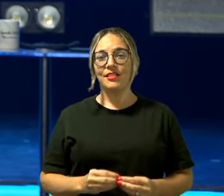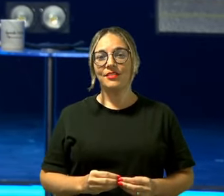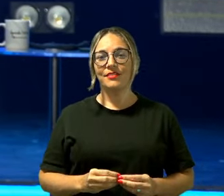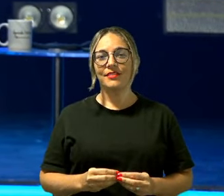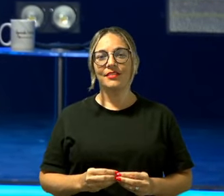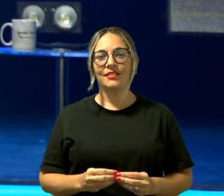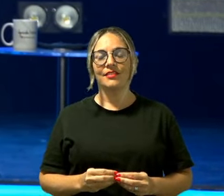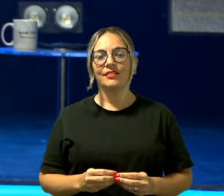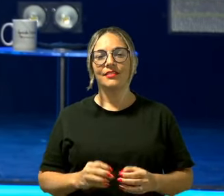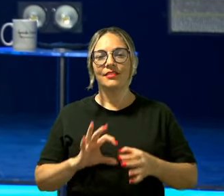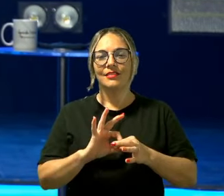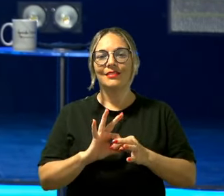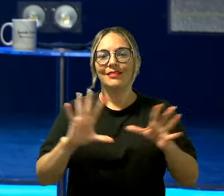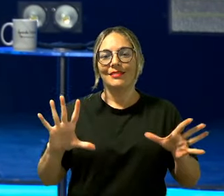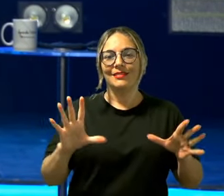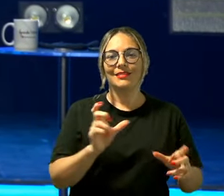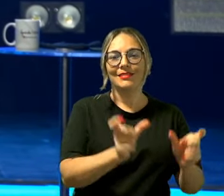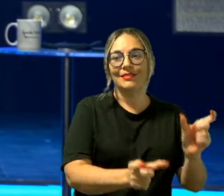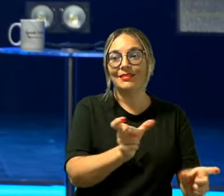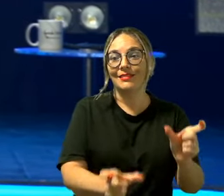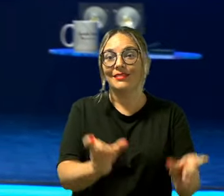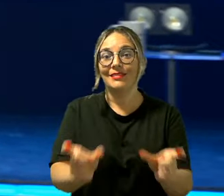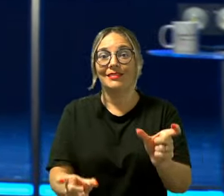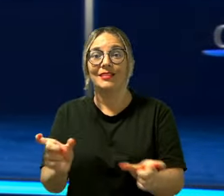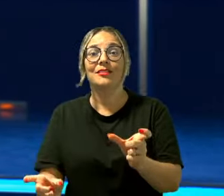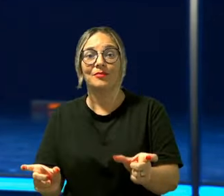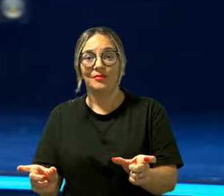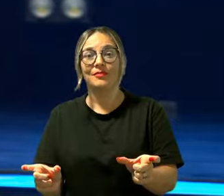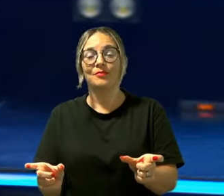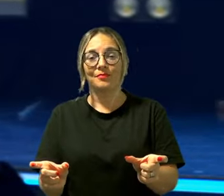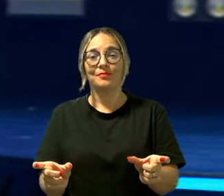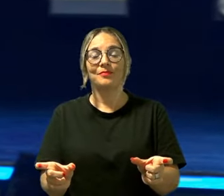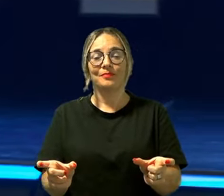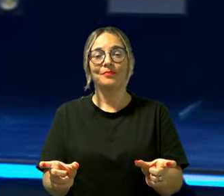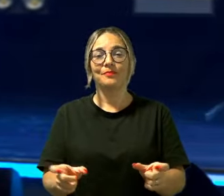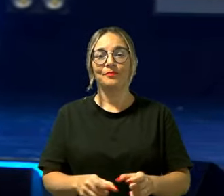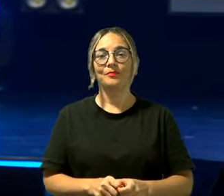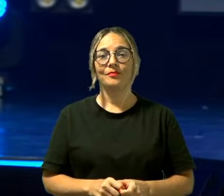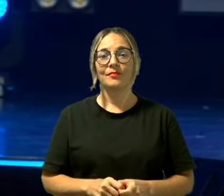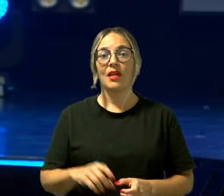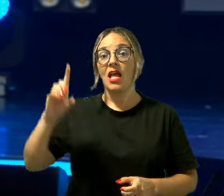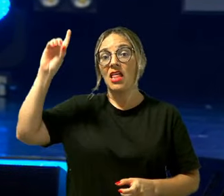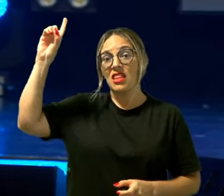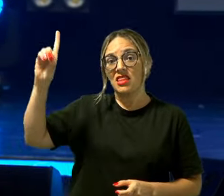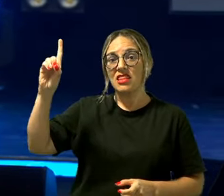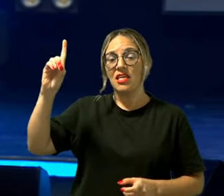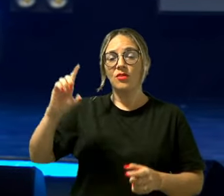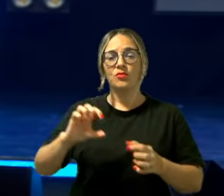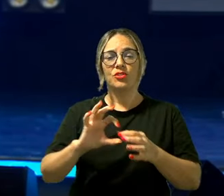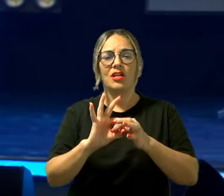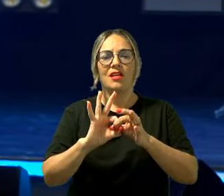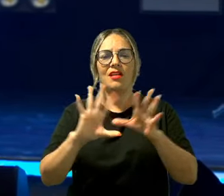povo. Deus lhe tira o povo do Egito. Deus tira o povo do Egito